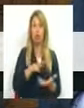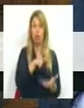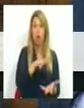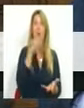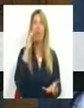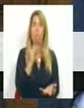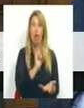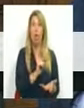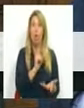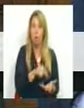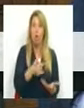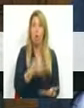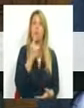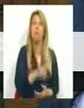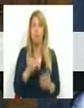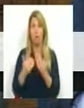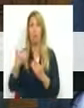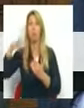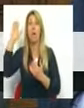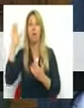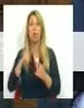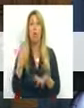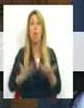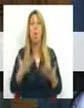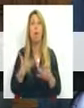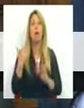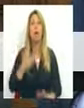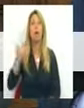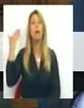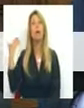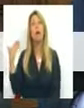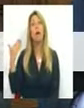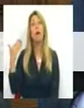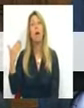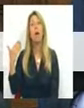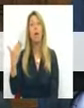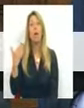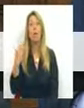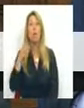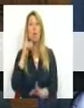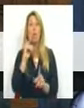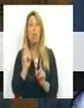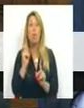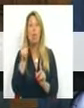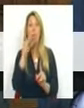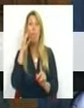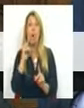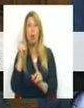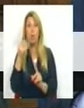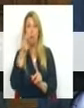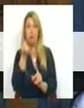são subejamente superiores aos rácios de capital que eram exigidos a quando do que o banco é recapitalizado. Portanto, e